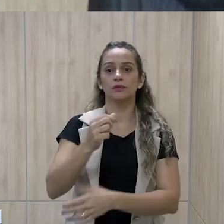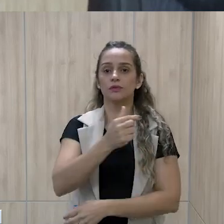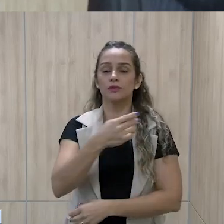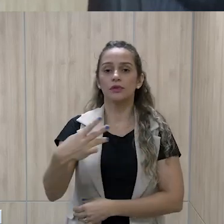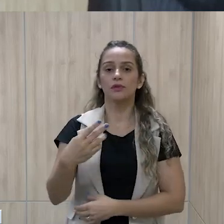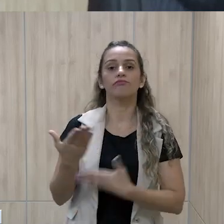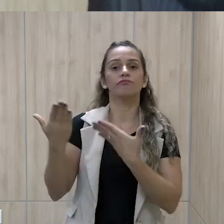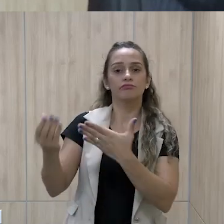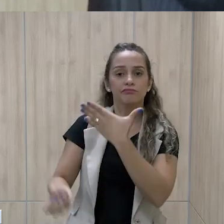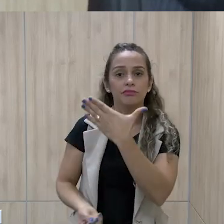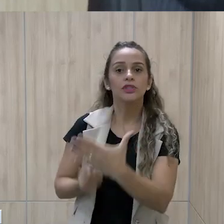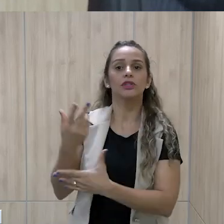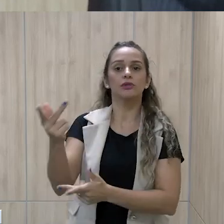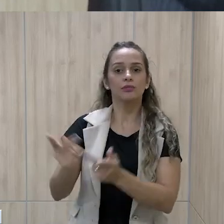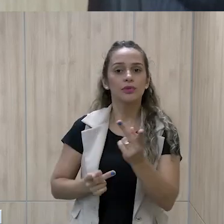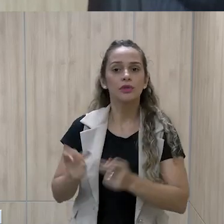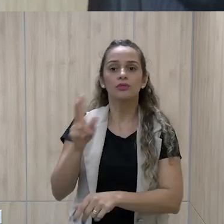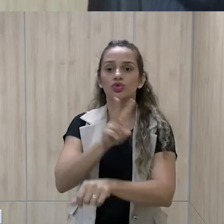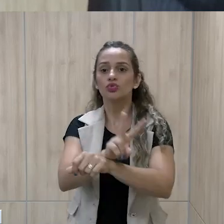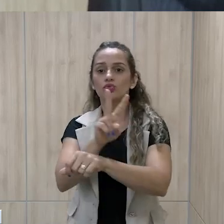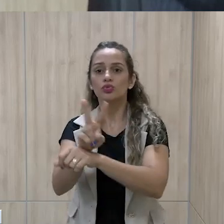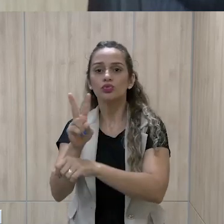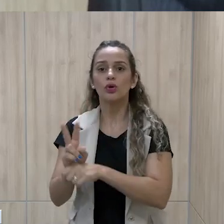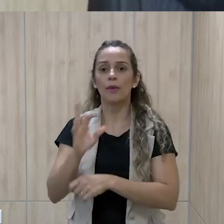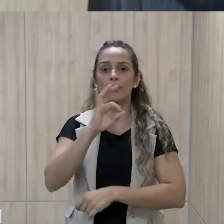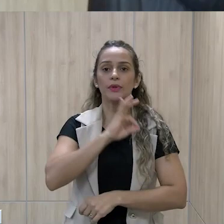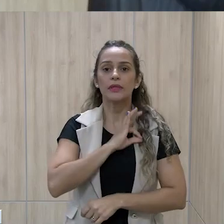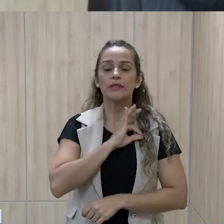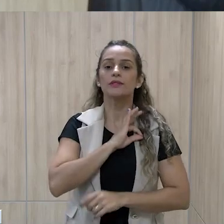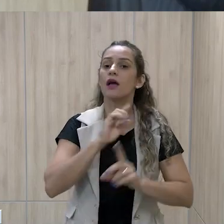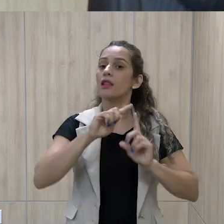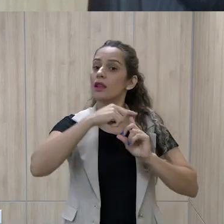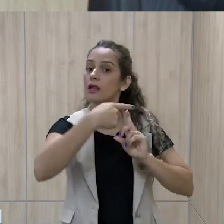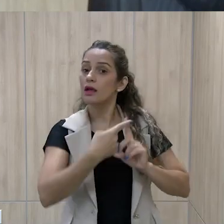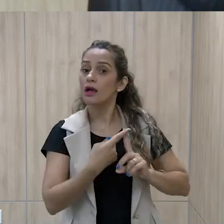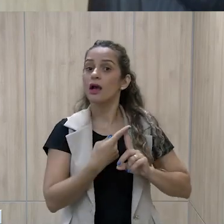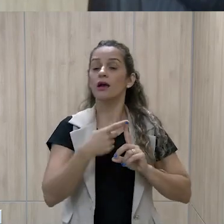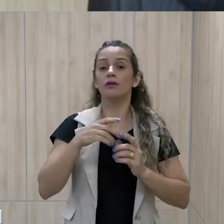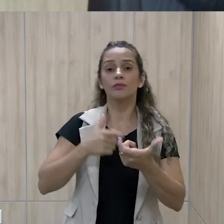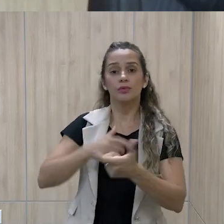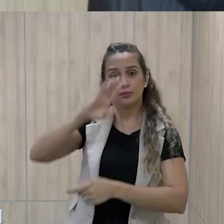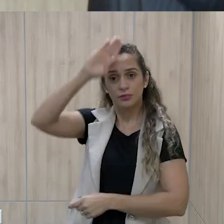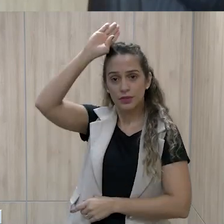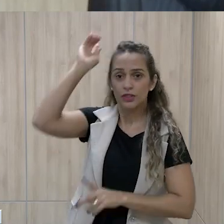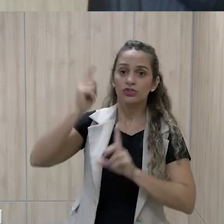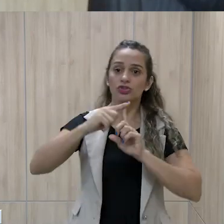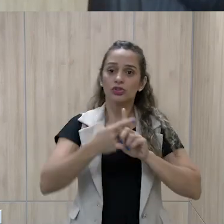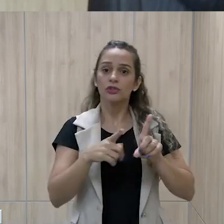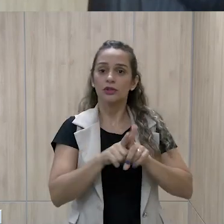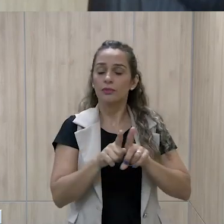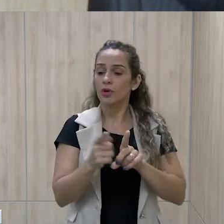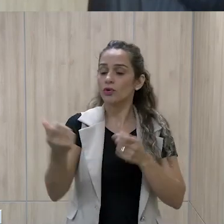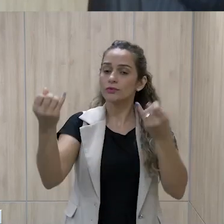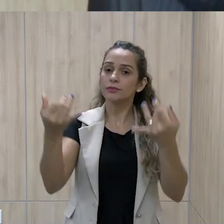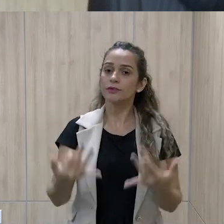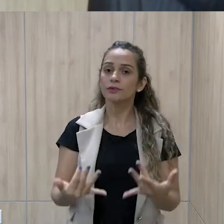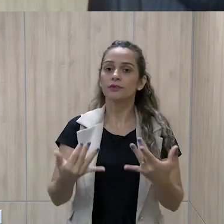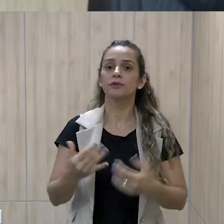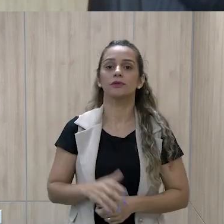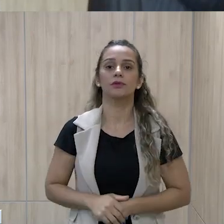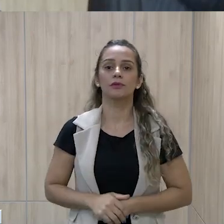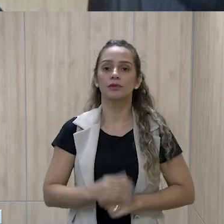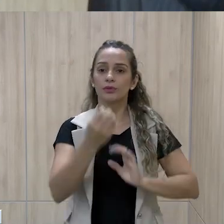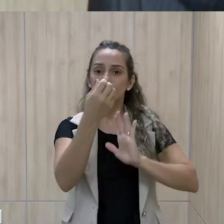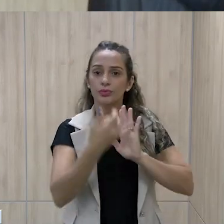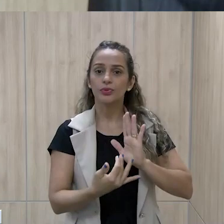2023 autoria Deputado Ribeiro do Cipó cria o programa de proteção a policial gestante e a bombeira militar gestante